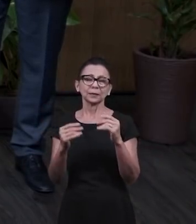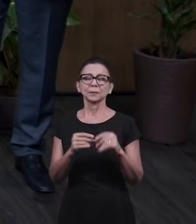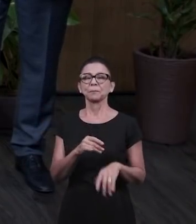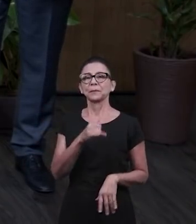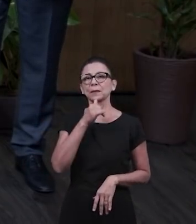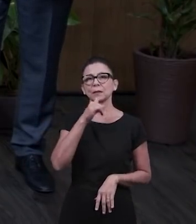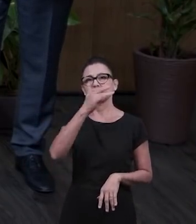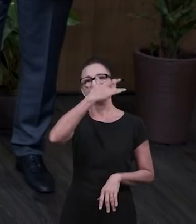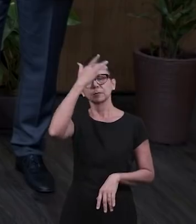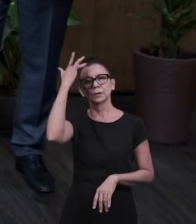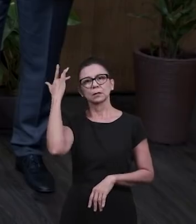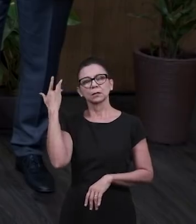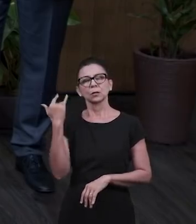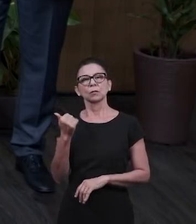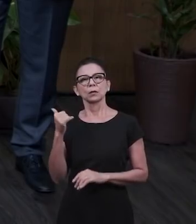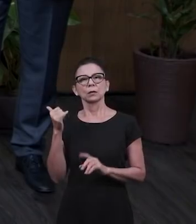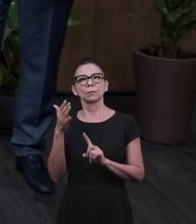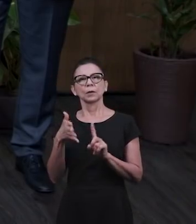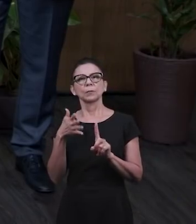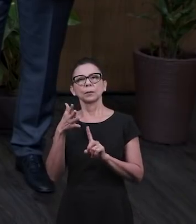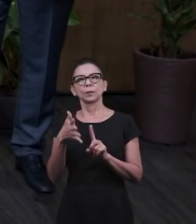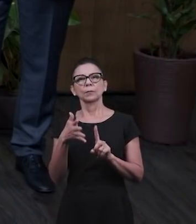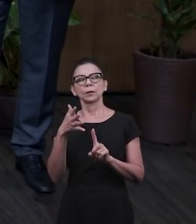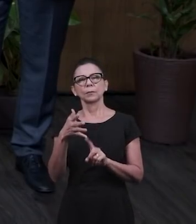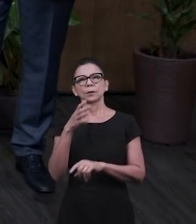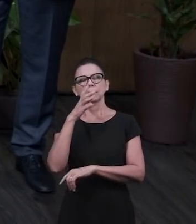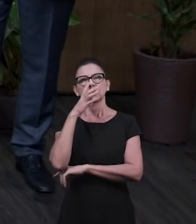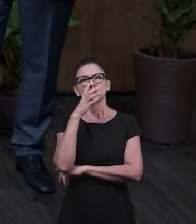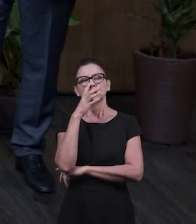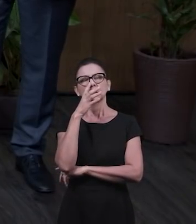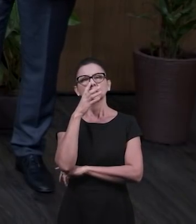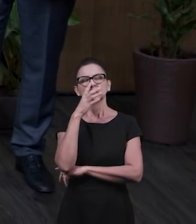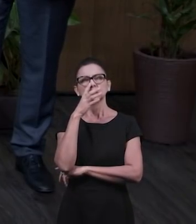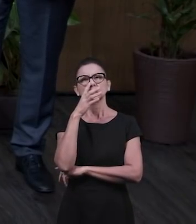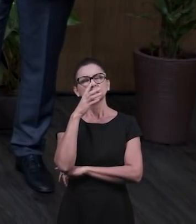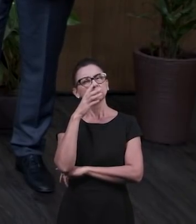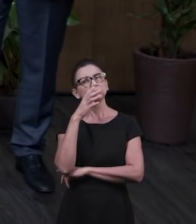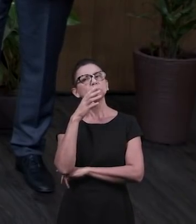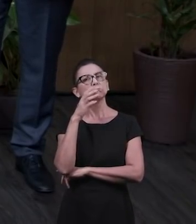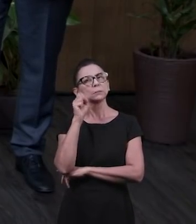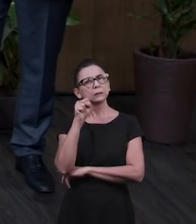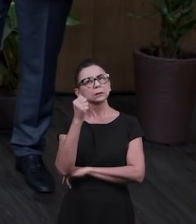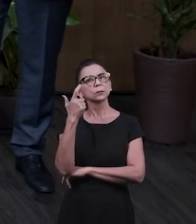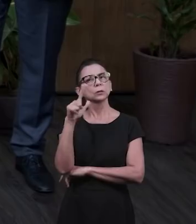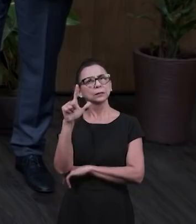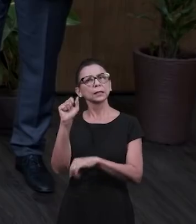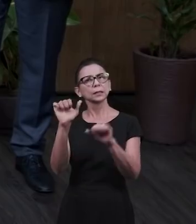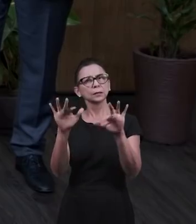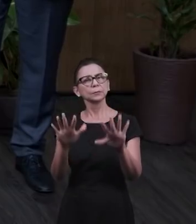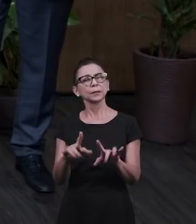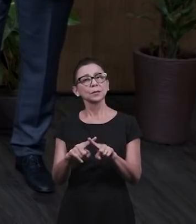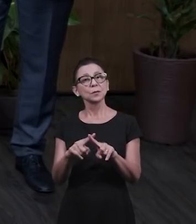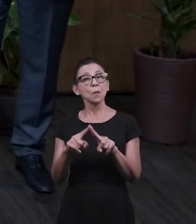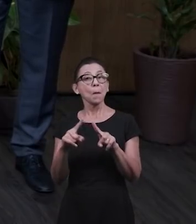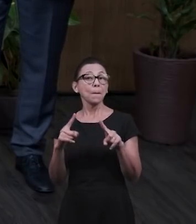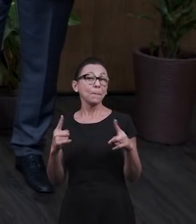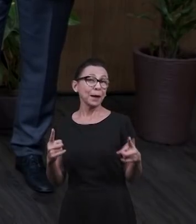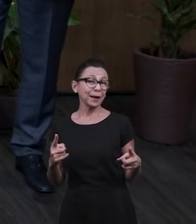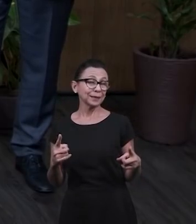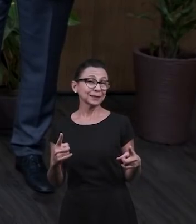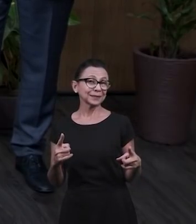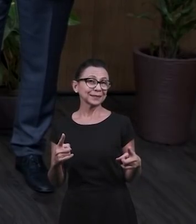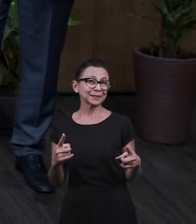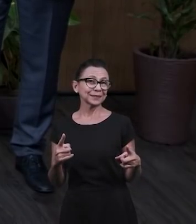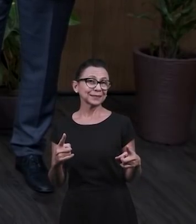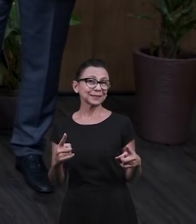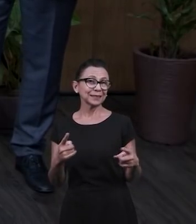porém se deixam envolver pelas coisas deste mundo e